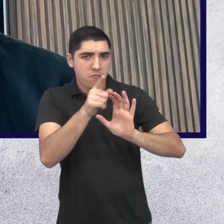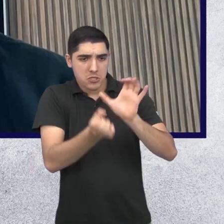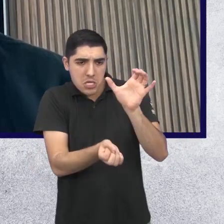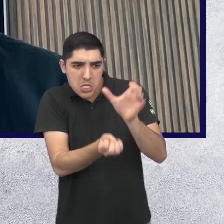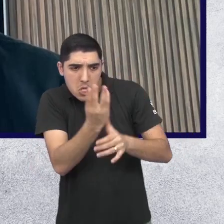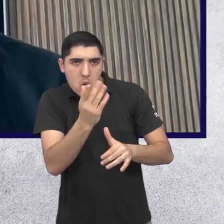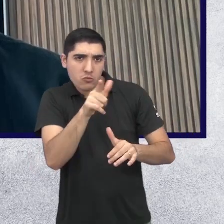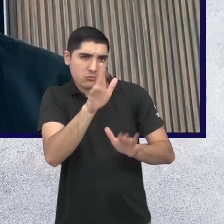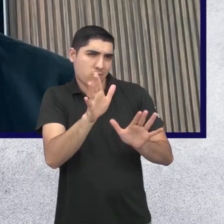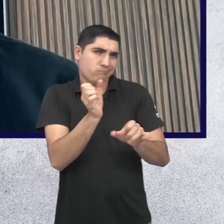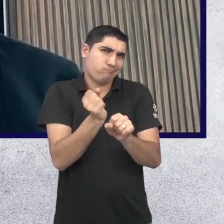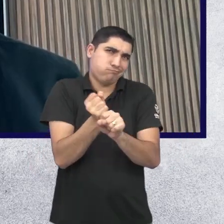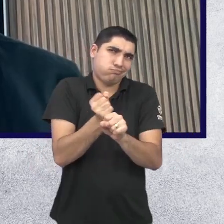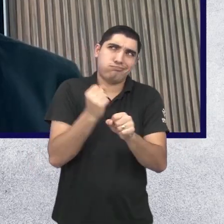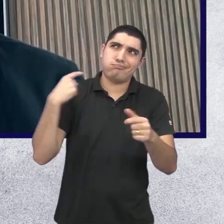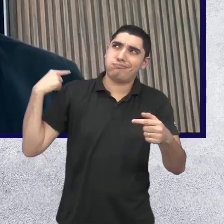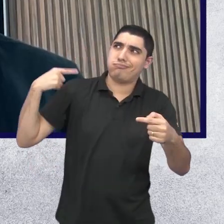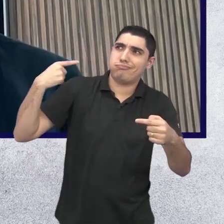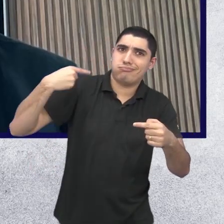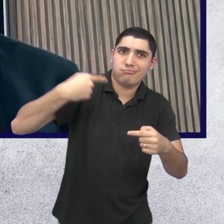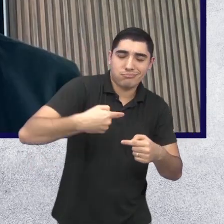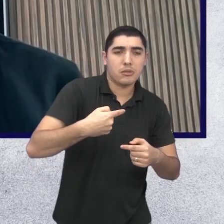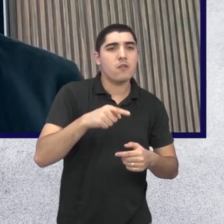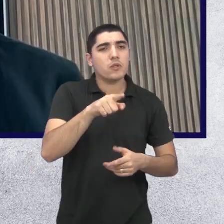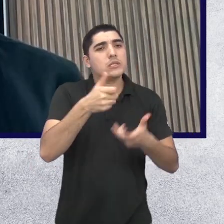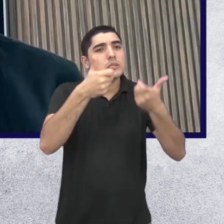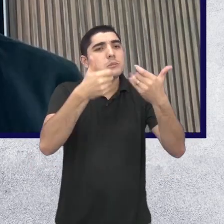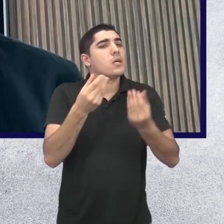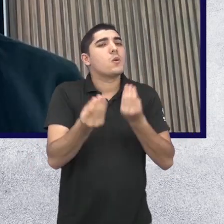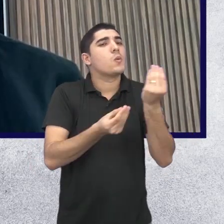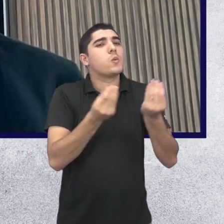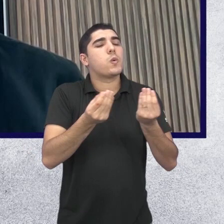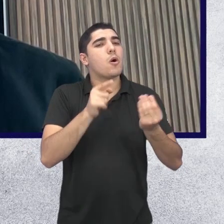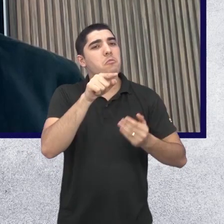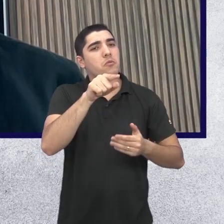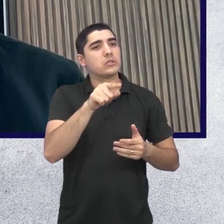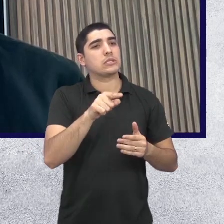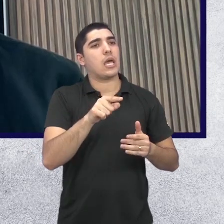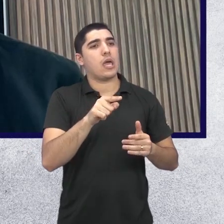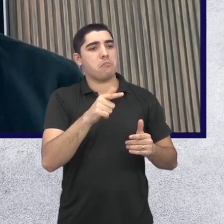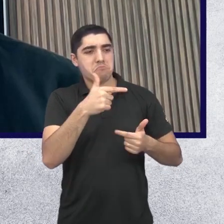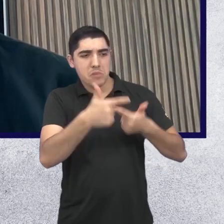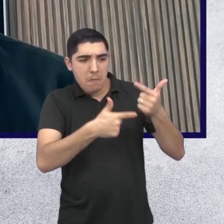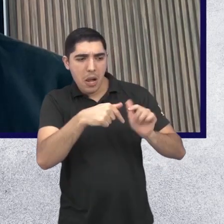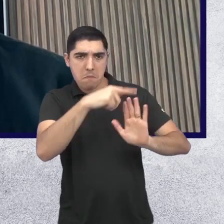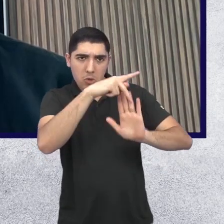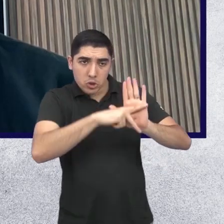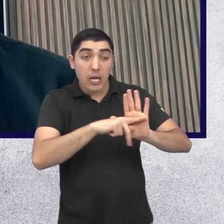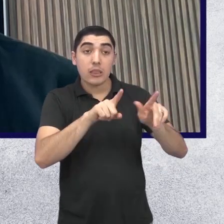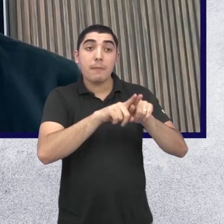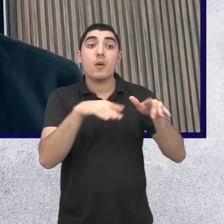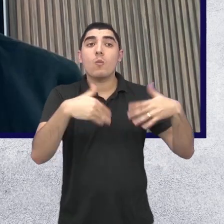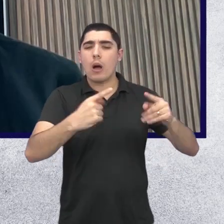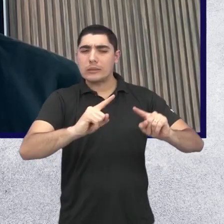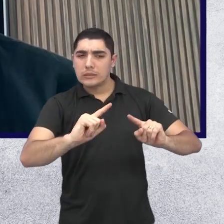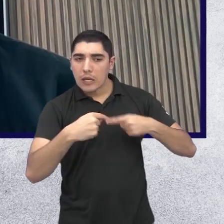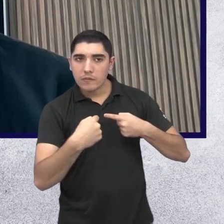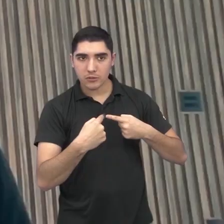esses anos. Explica aí como é que foi esse processo, né, e os desafios que você enfrentou para fazer esses trabalhos, por